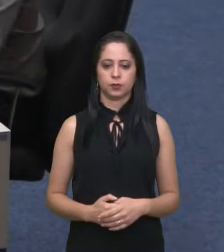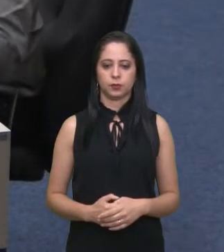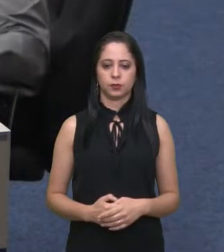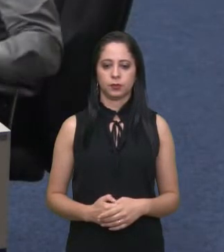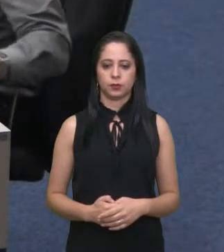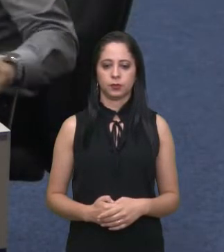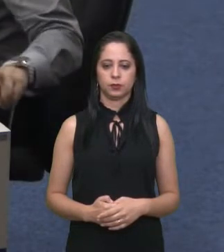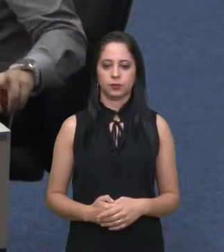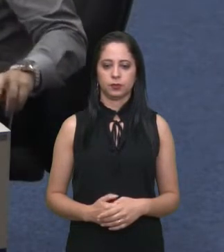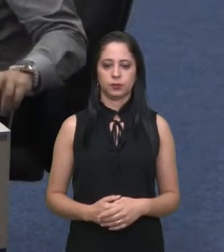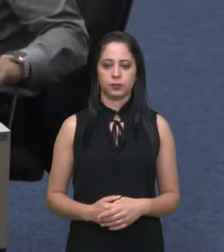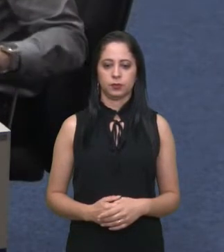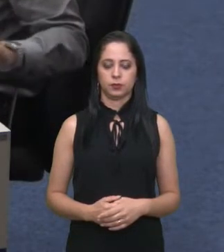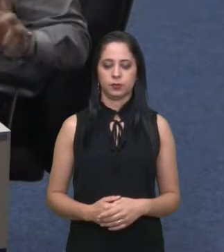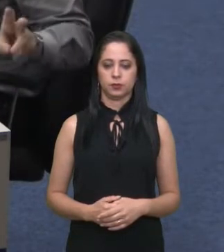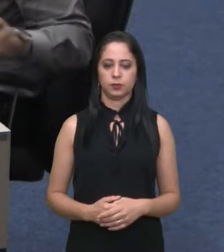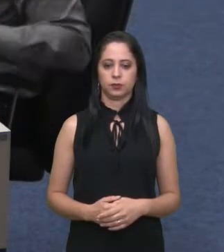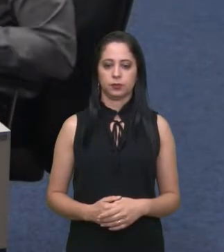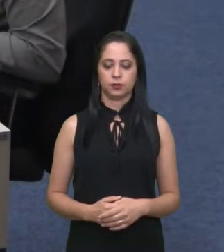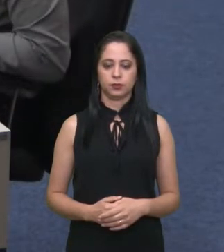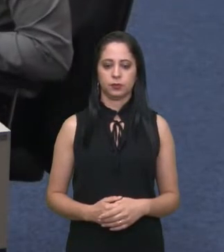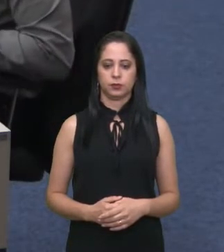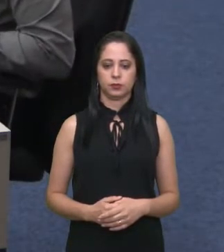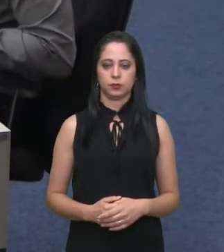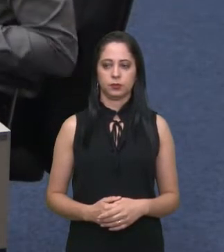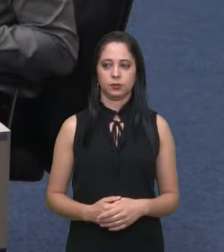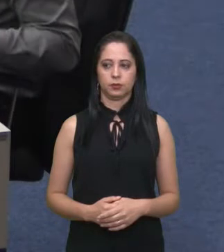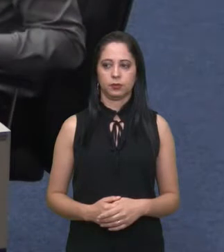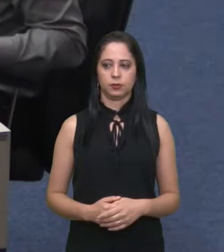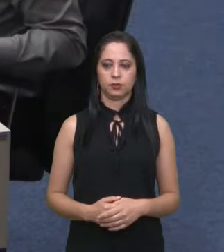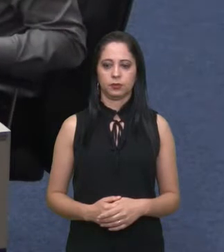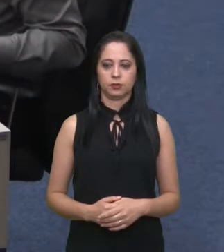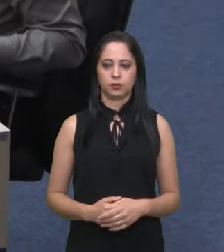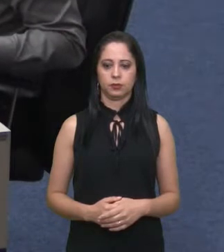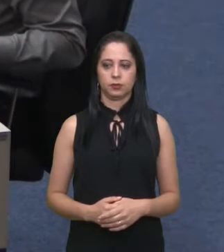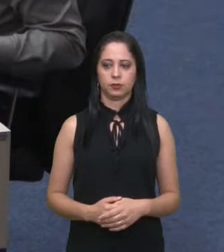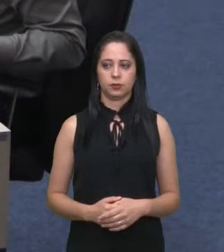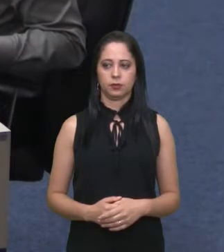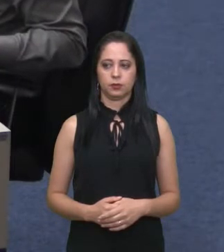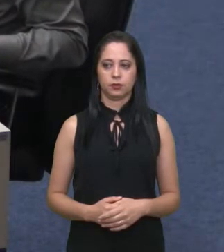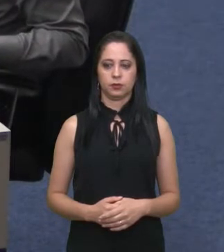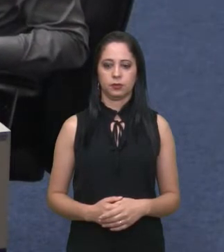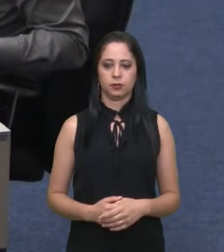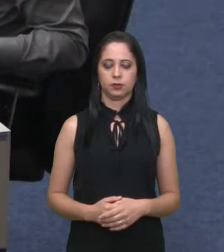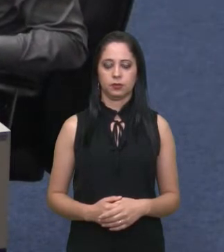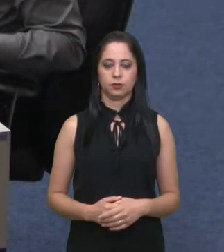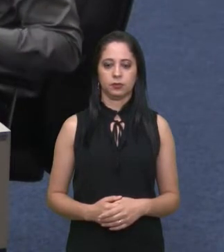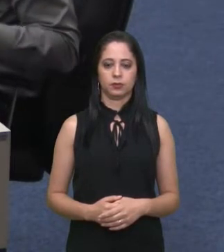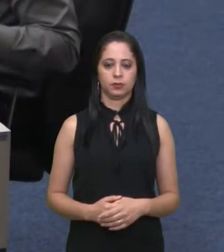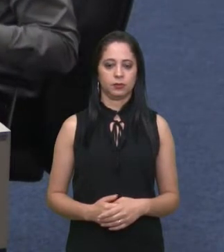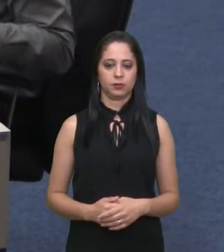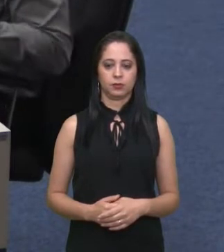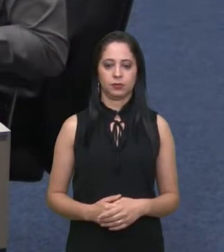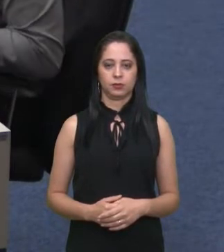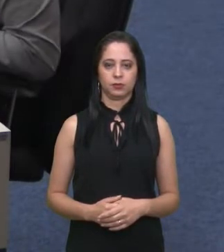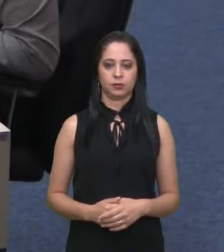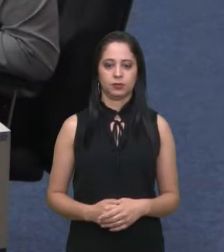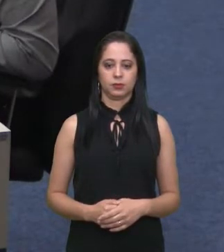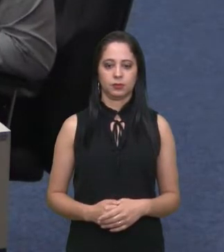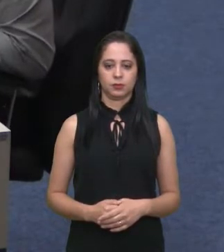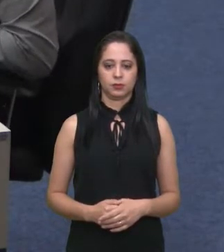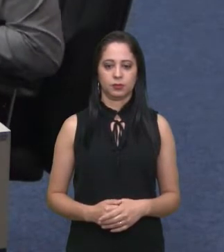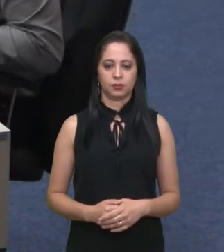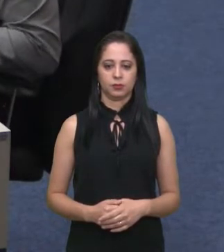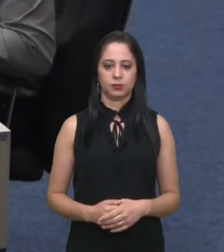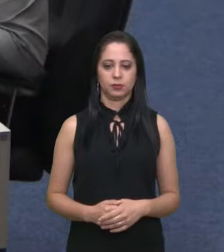E tem alguém que faleceu para falar? Até agora não, mas não vai encerrar. O Zé Cláudio está inscrito para falar nos 25. Então agora já é hora de